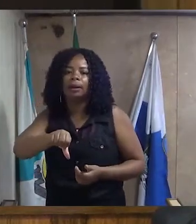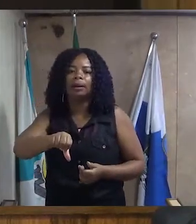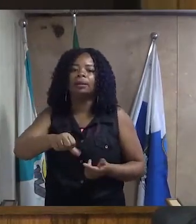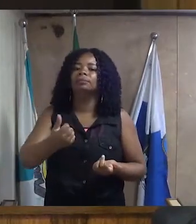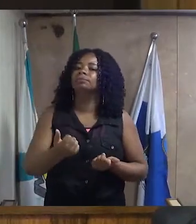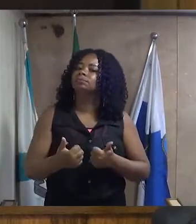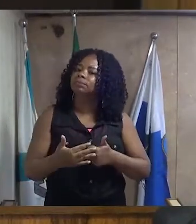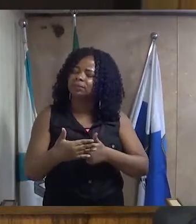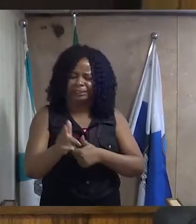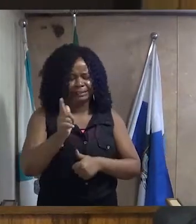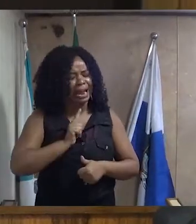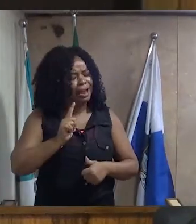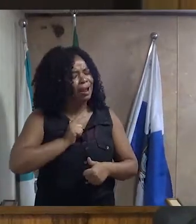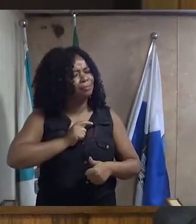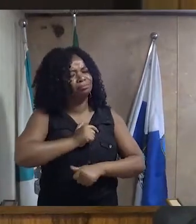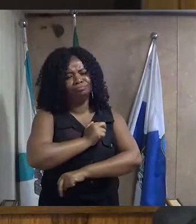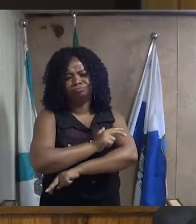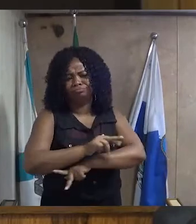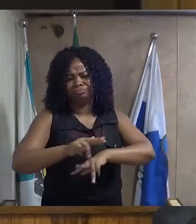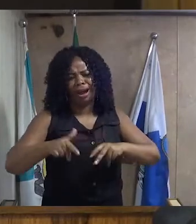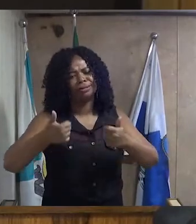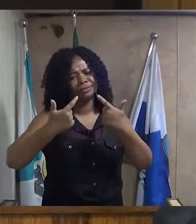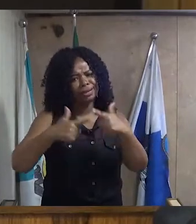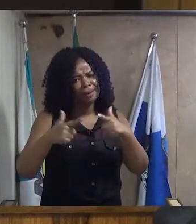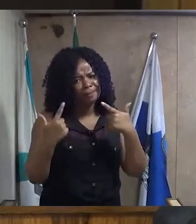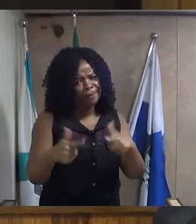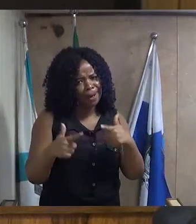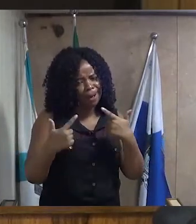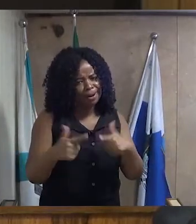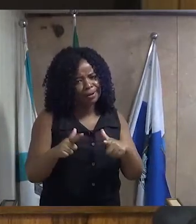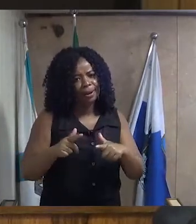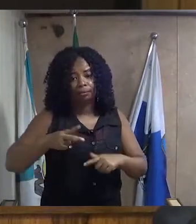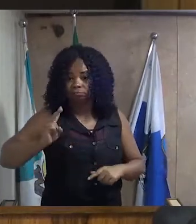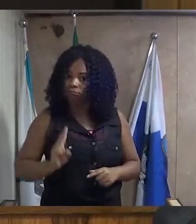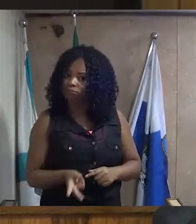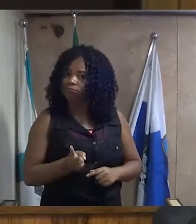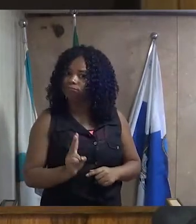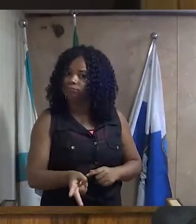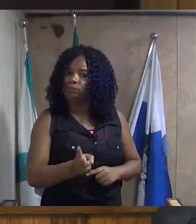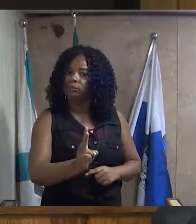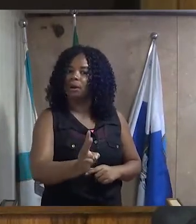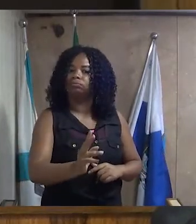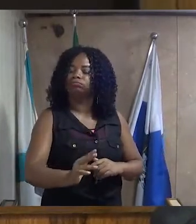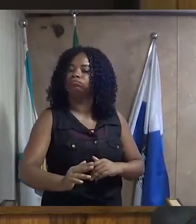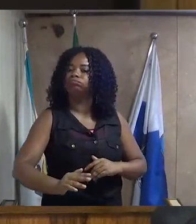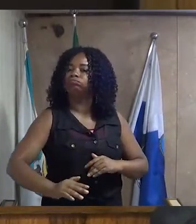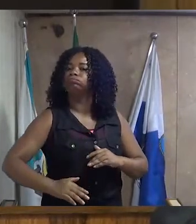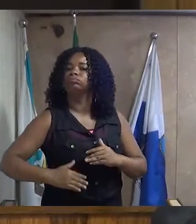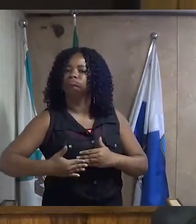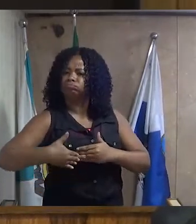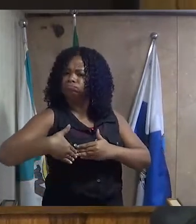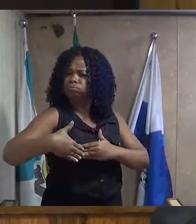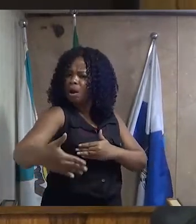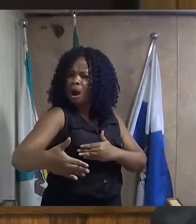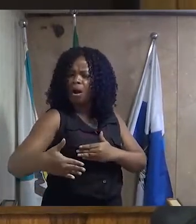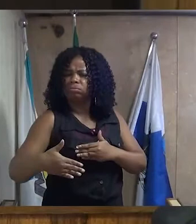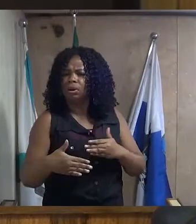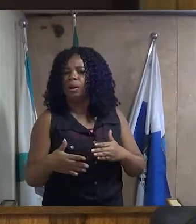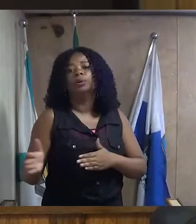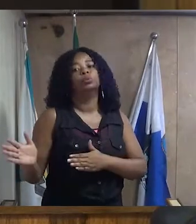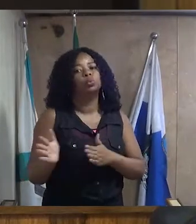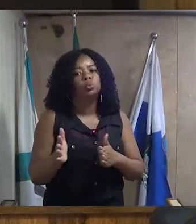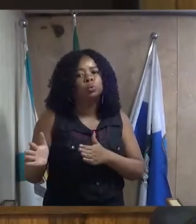muito trabalho. E continuaremos no mesmo percurso, na mesma